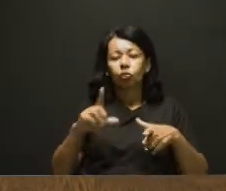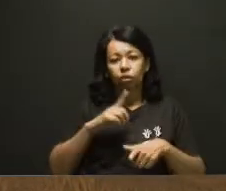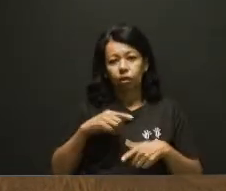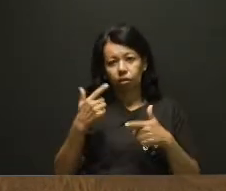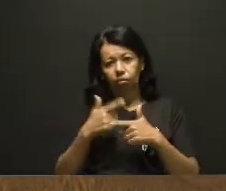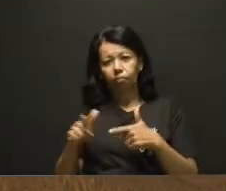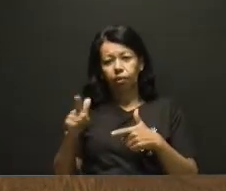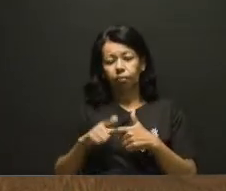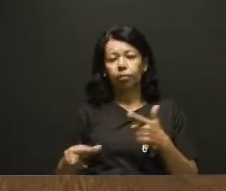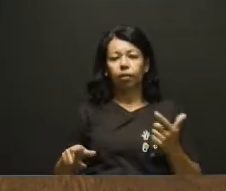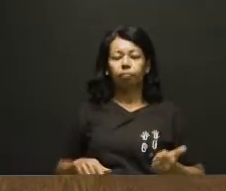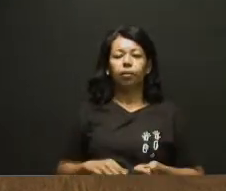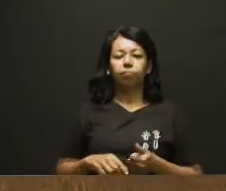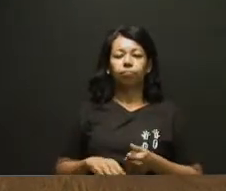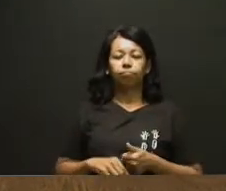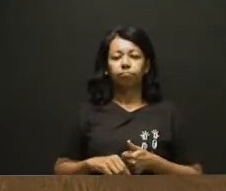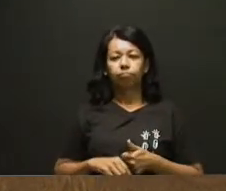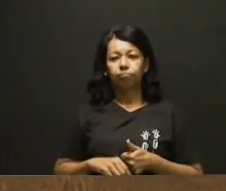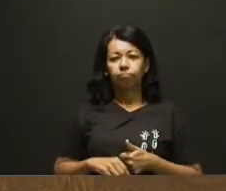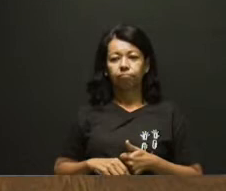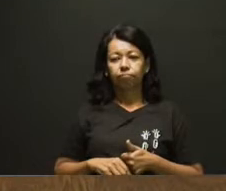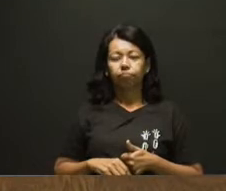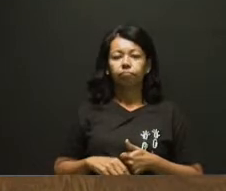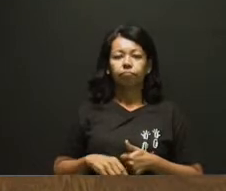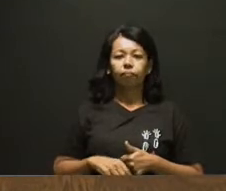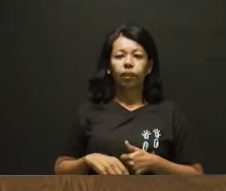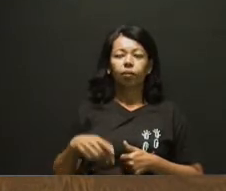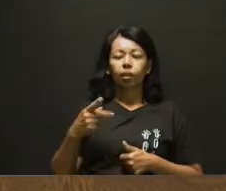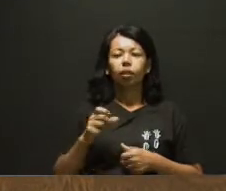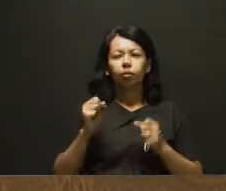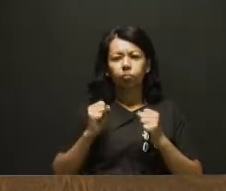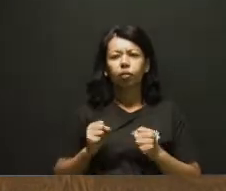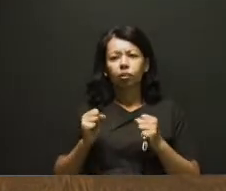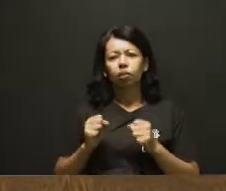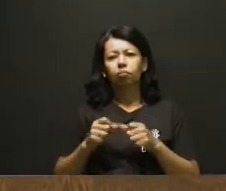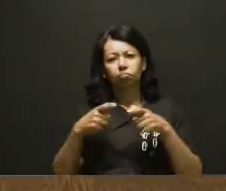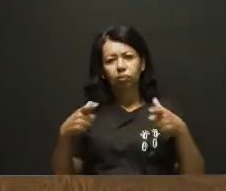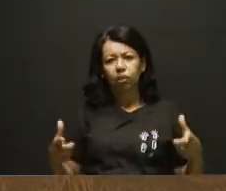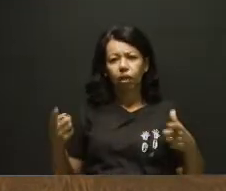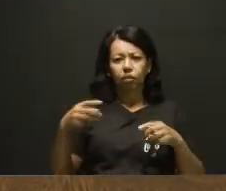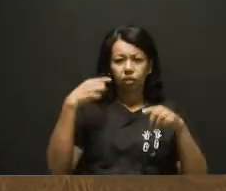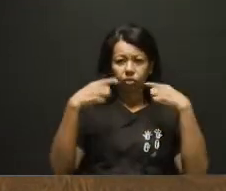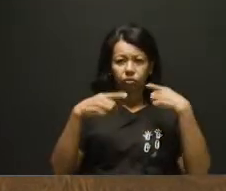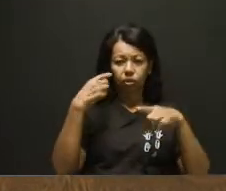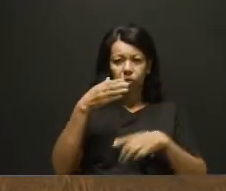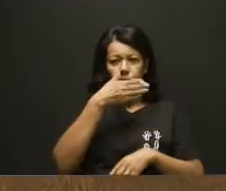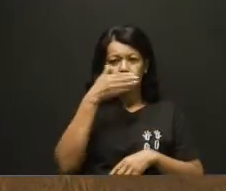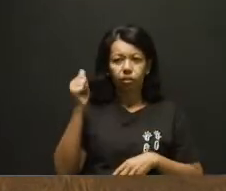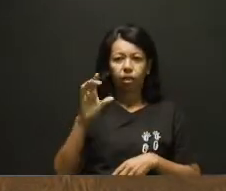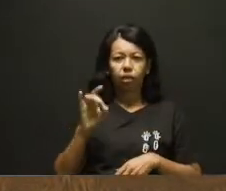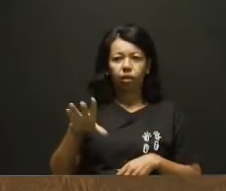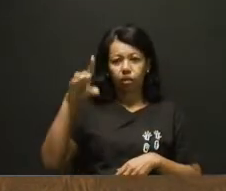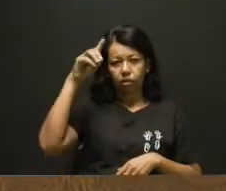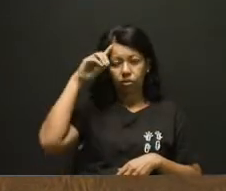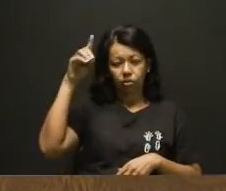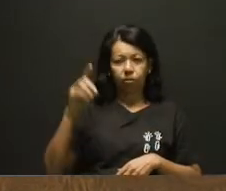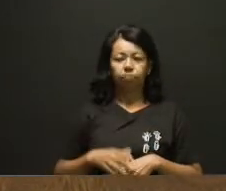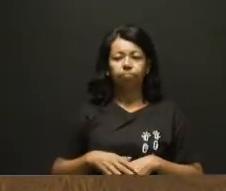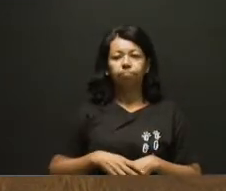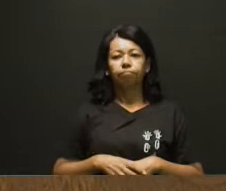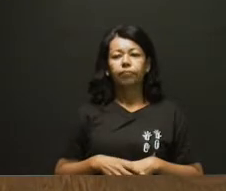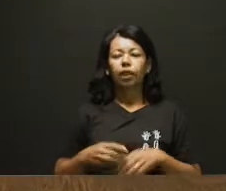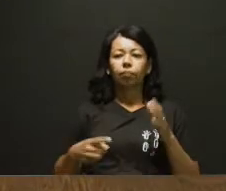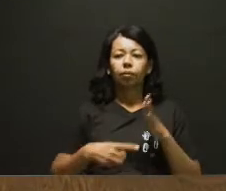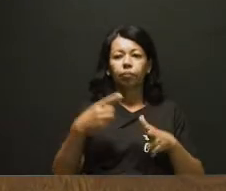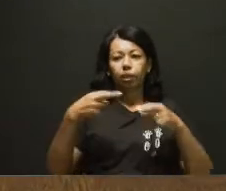conversão da sabedoria alguém que vocês não indicarem que possa a fomentar essa discussão e tentar aprimorar a cada dia o primeiro